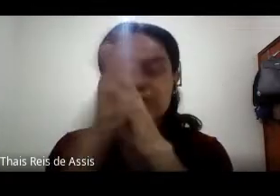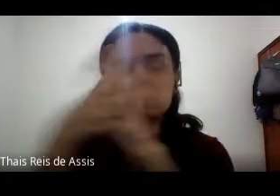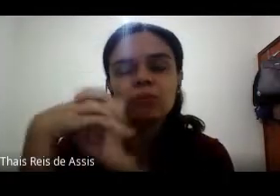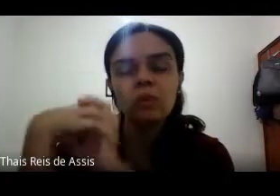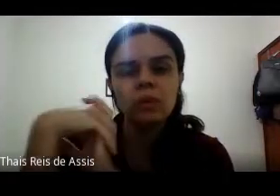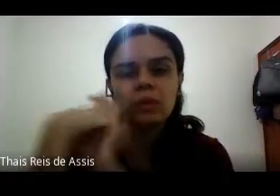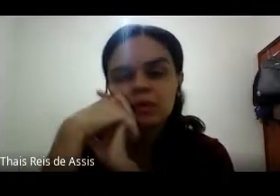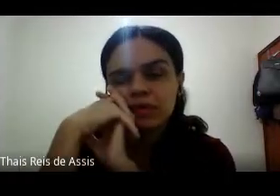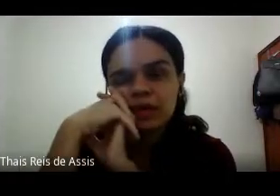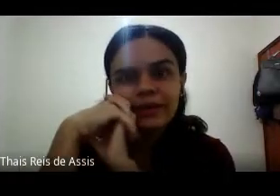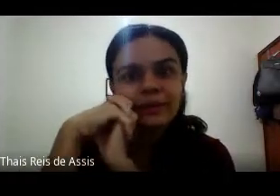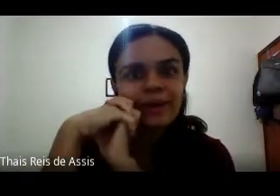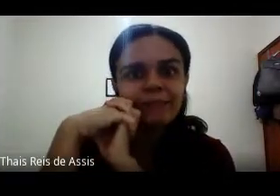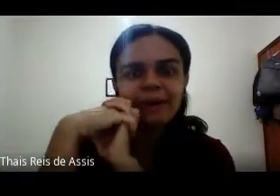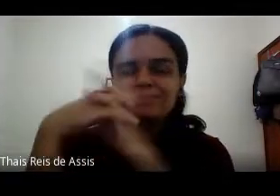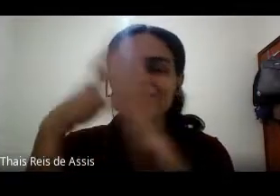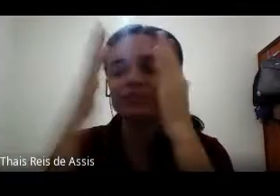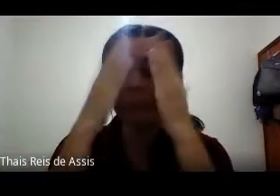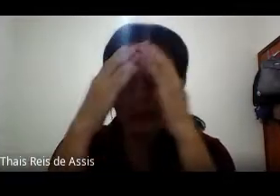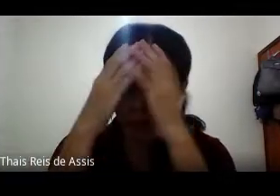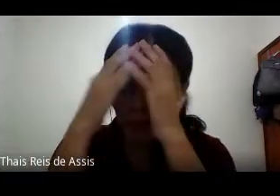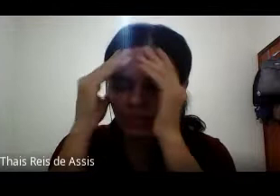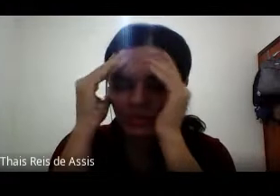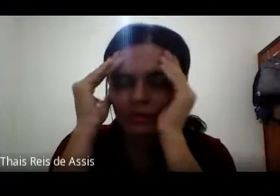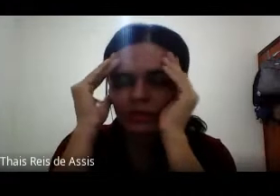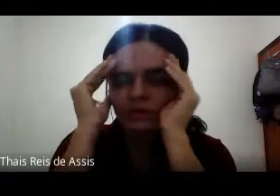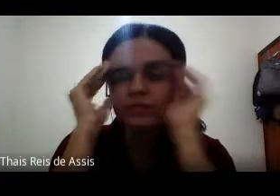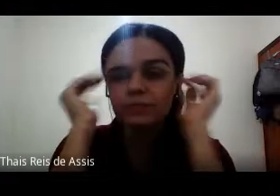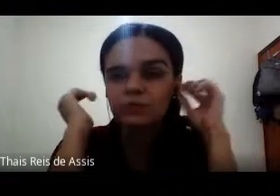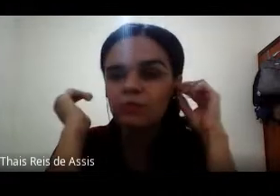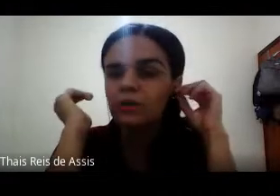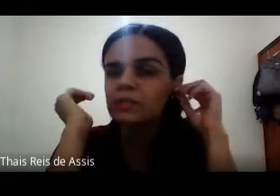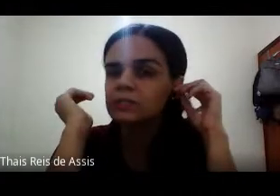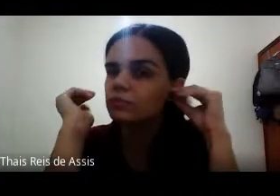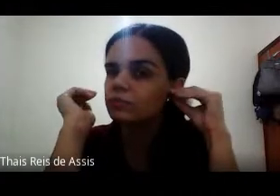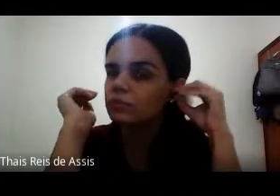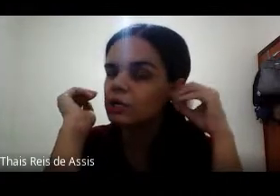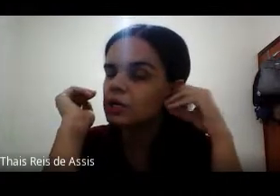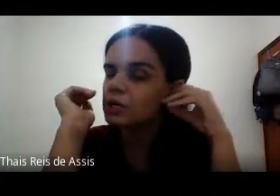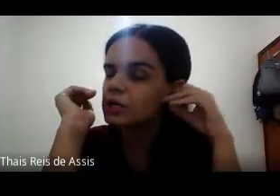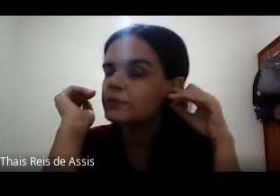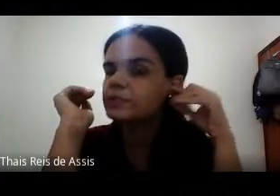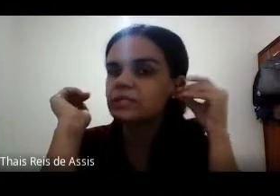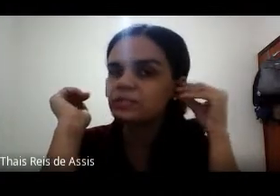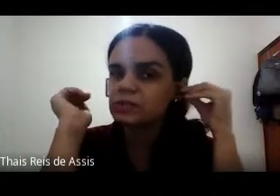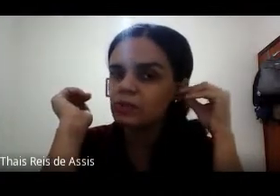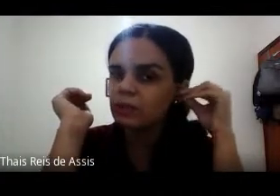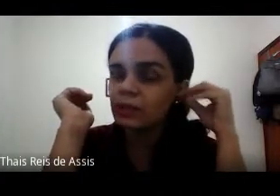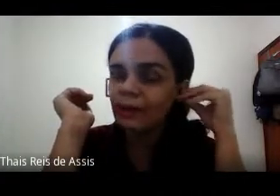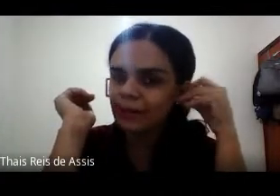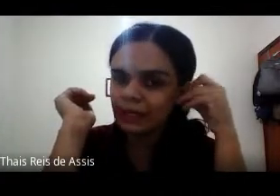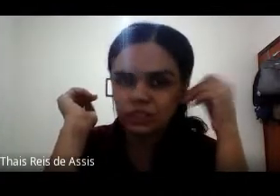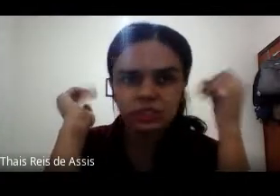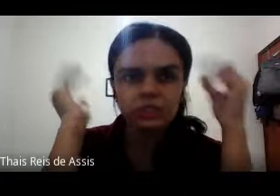assim, eu sou burro, eu não aprendo. Gente, pelo amor de Deus, não existe pessoa burra nesse mundo. Não existe pessoa